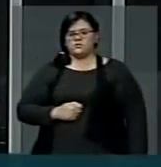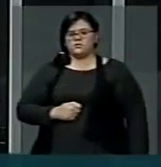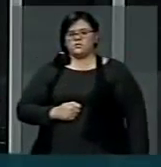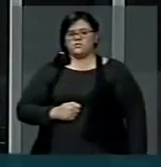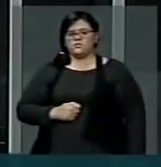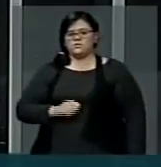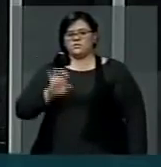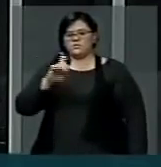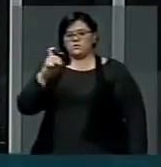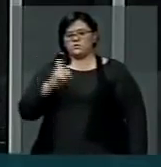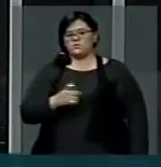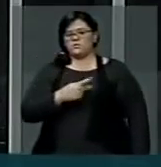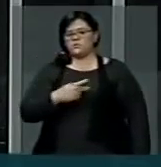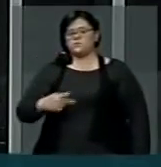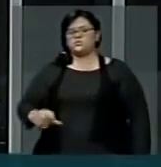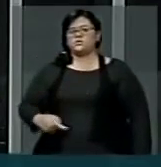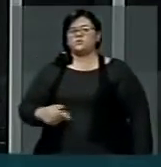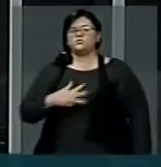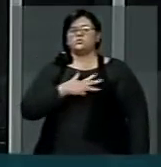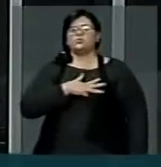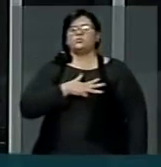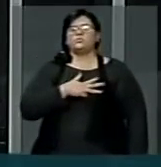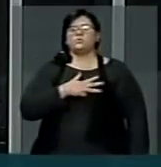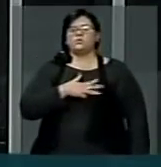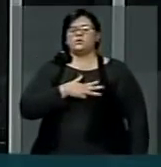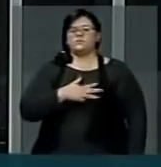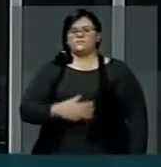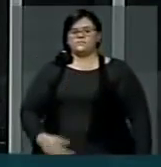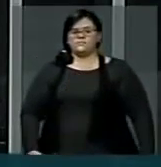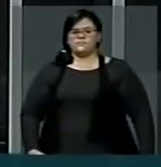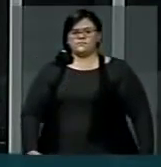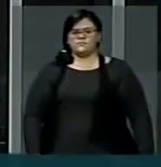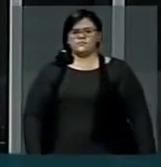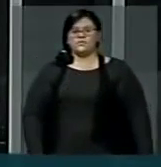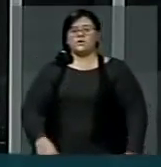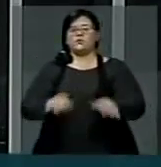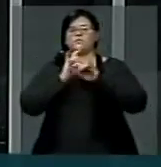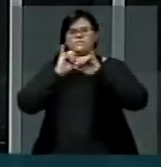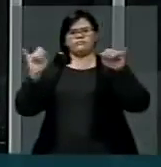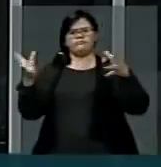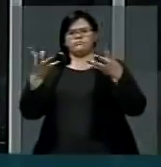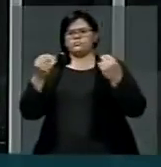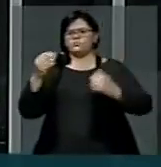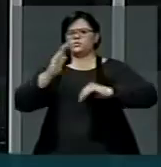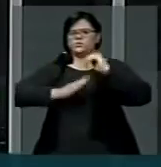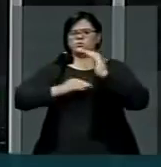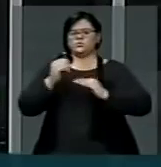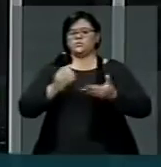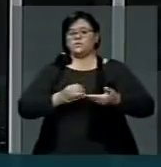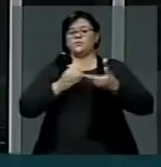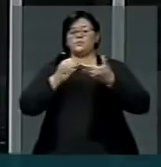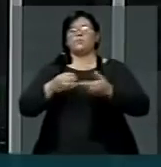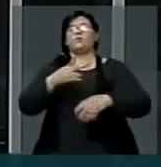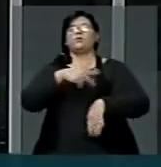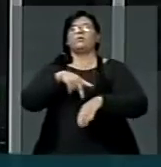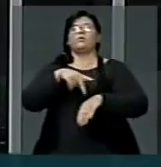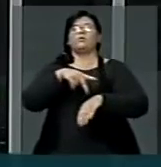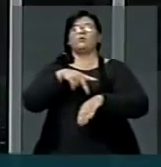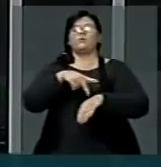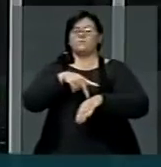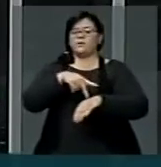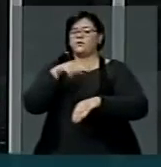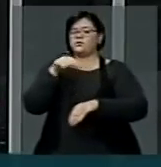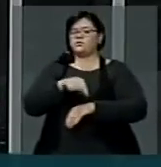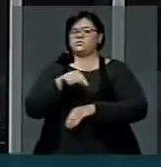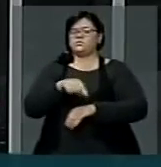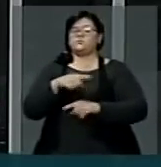do ex-presidente da República, Luiz Inácio Lula da Silva, em apoio à presidenta Dilma e criticando a espionagem praticada